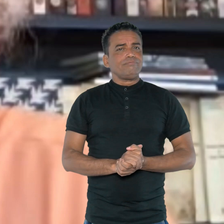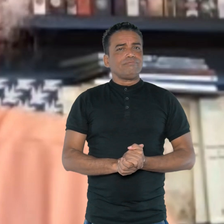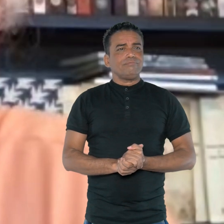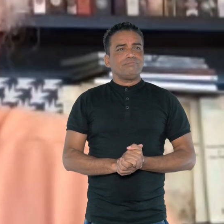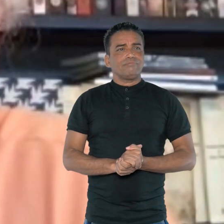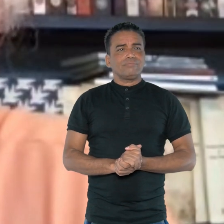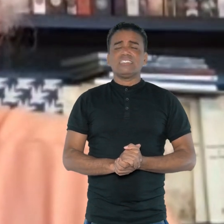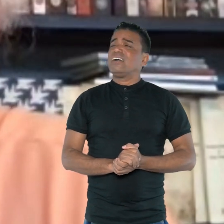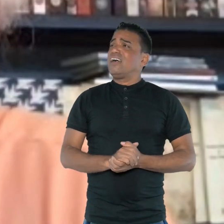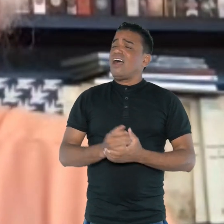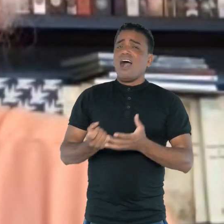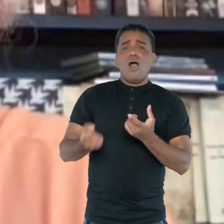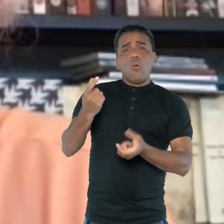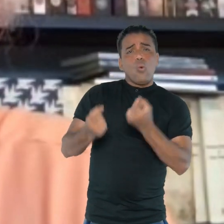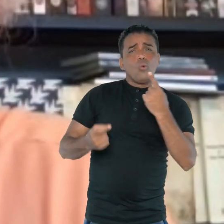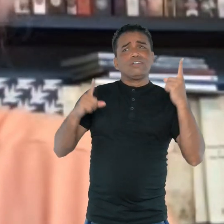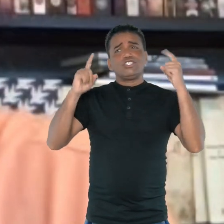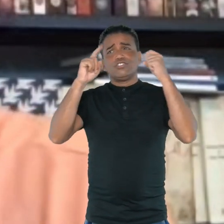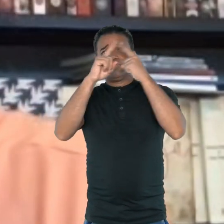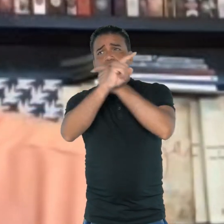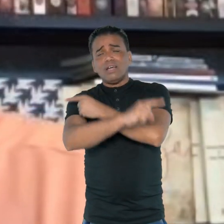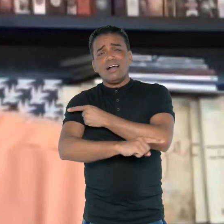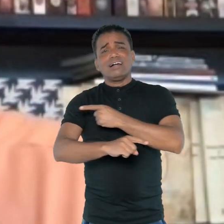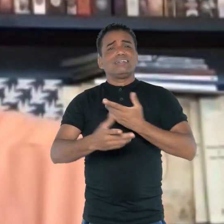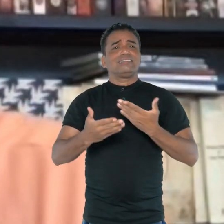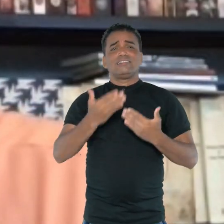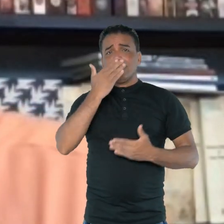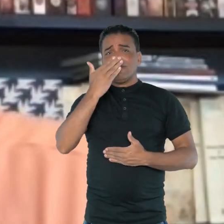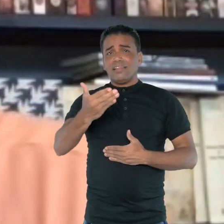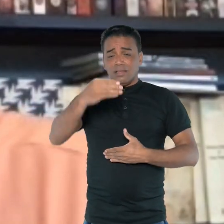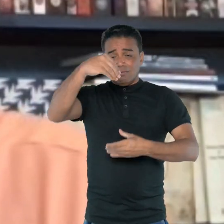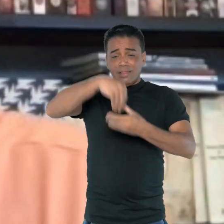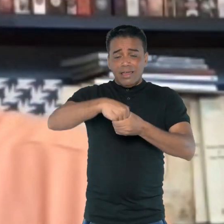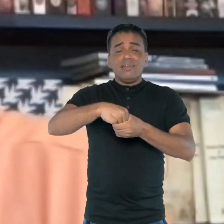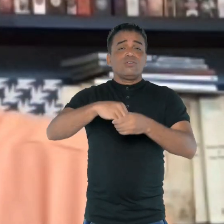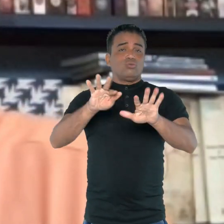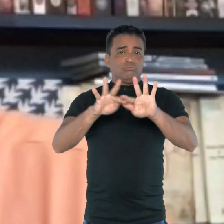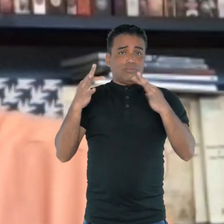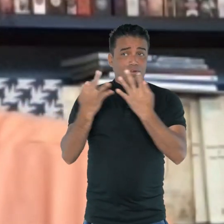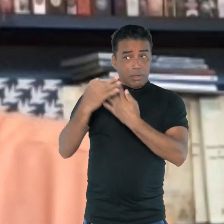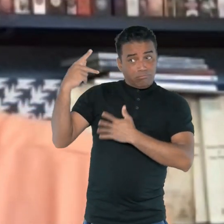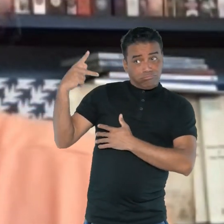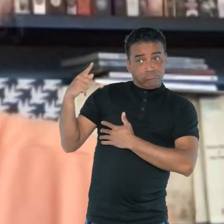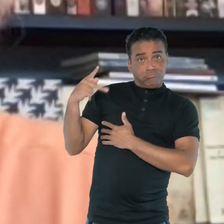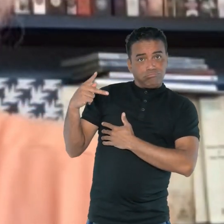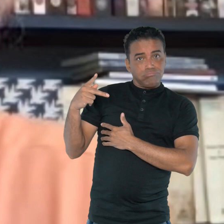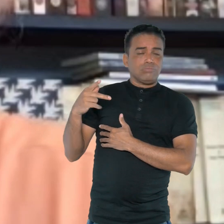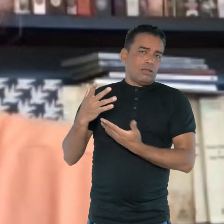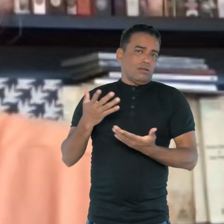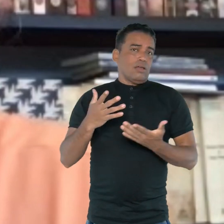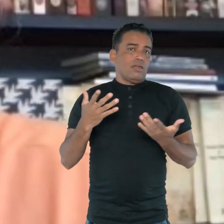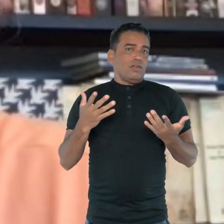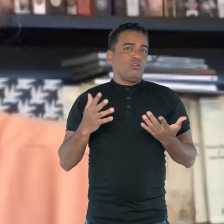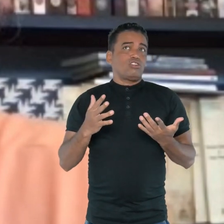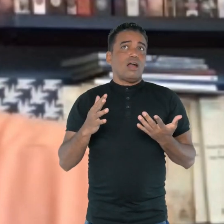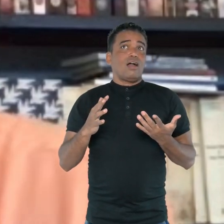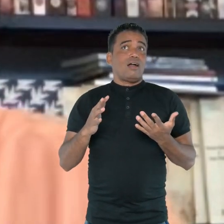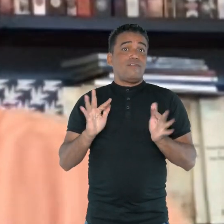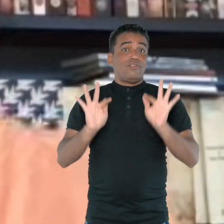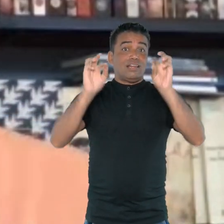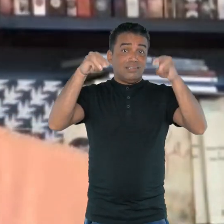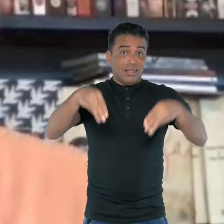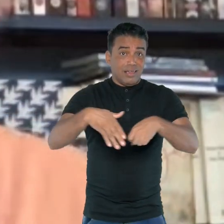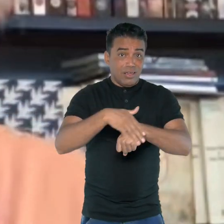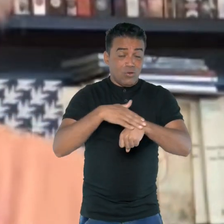algumas dificuldades que ela estava enfrentando na família. E eu já terminei essa conversa.